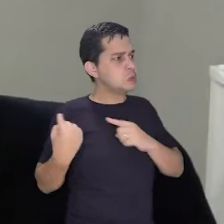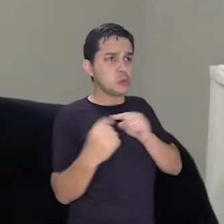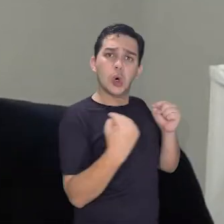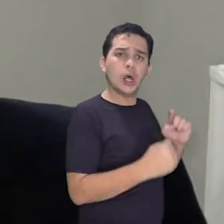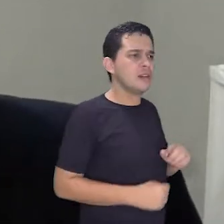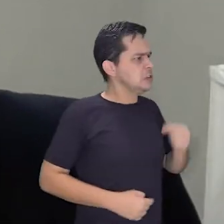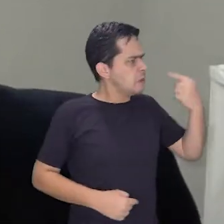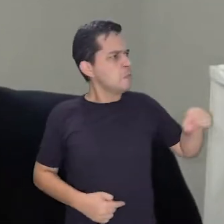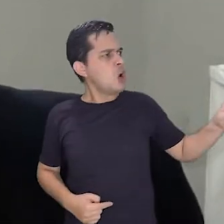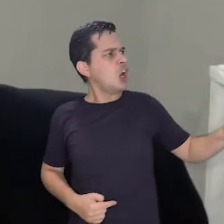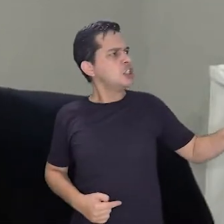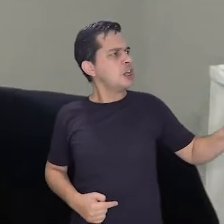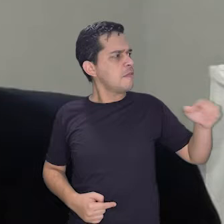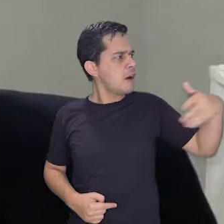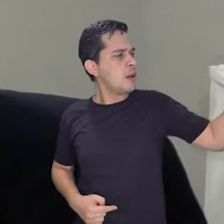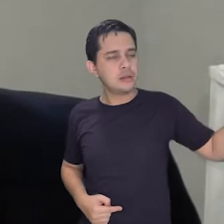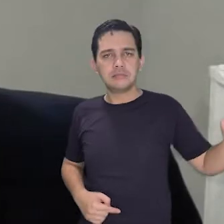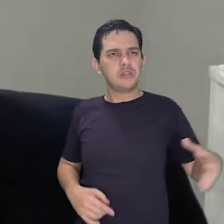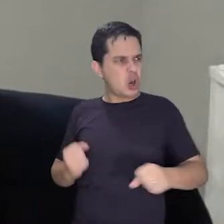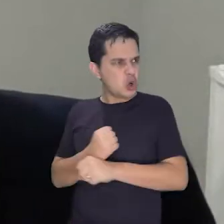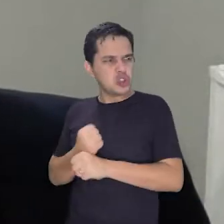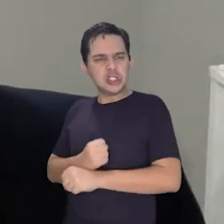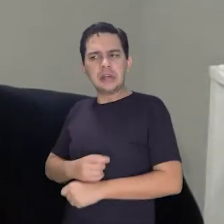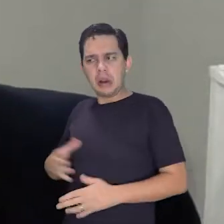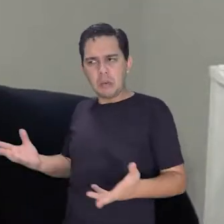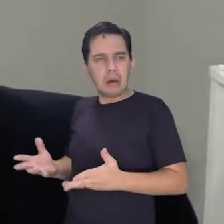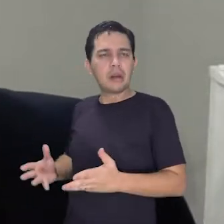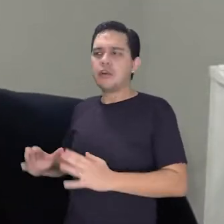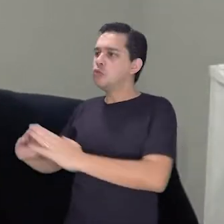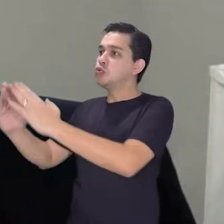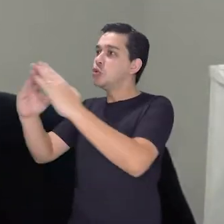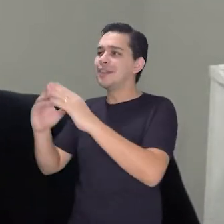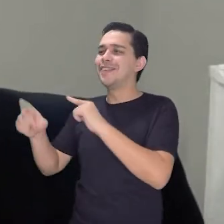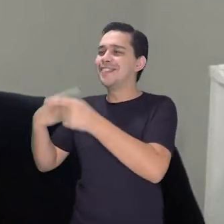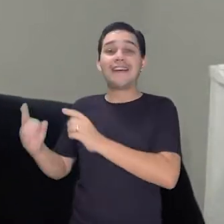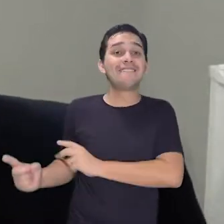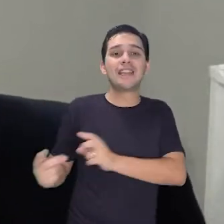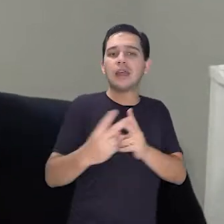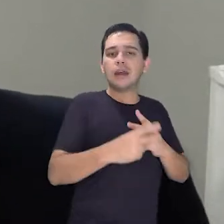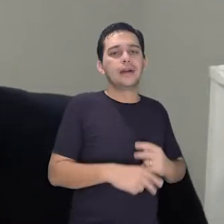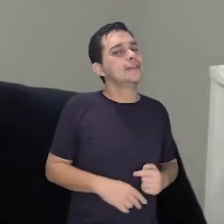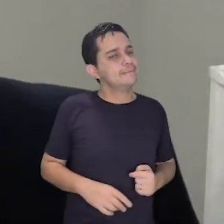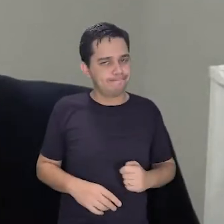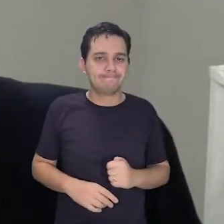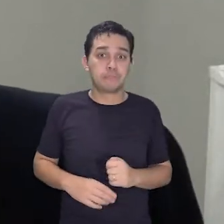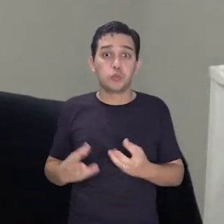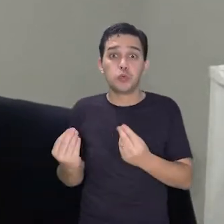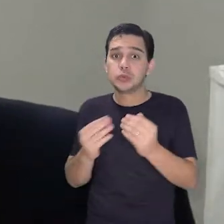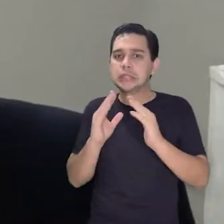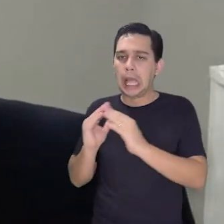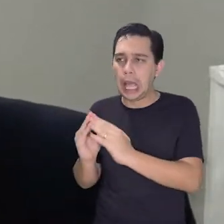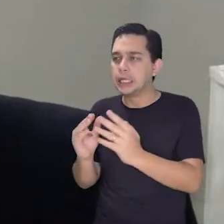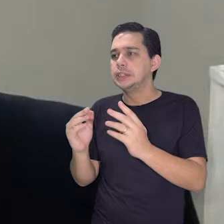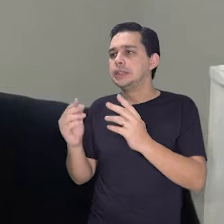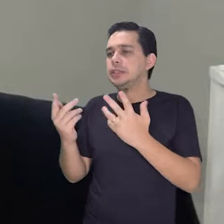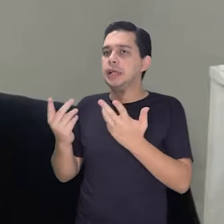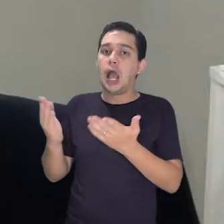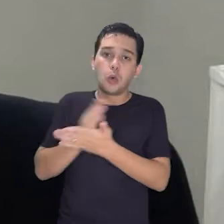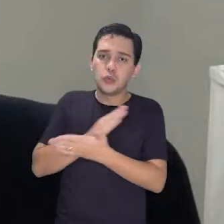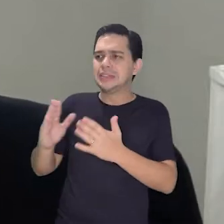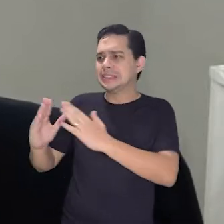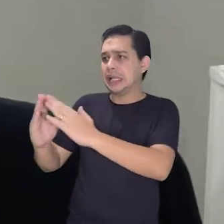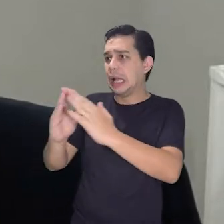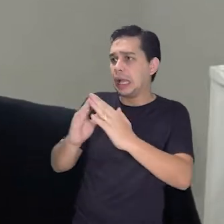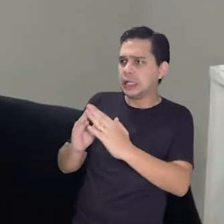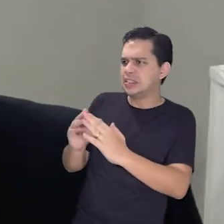evidentemente, mas de algumas pessoas que lucraram muito com a venda de lotes e construção de casas no local. Também foram casas construídas